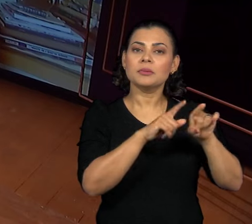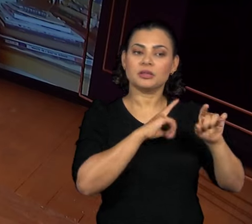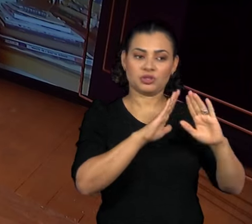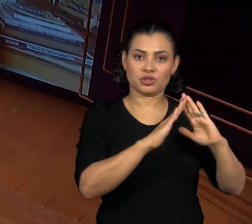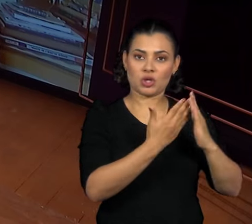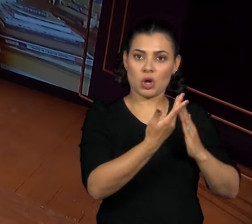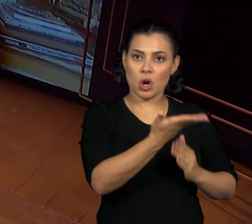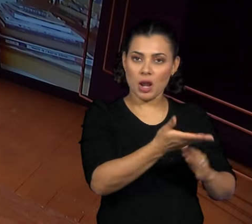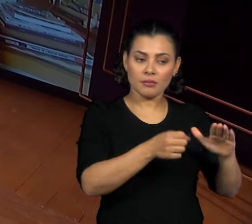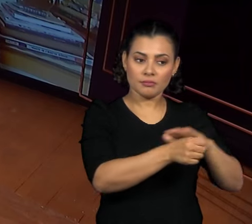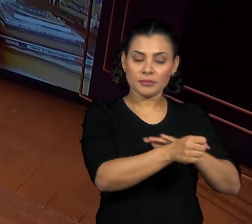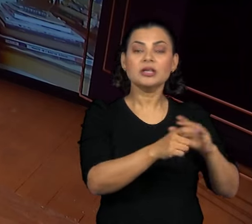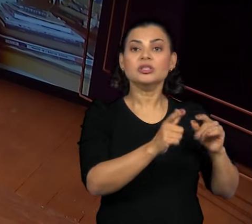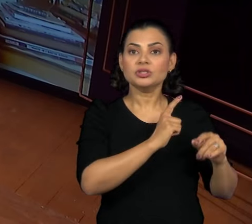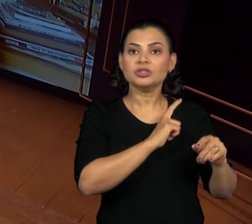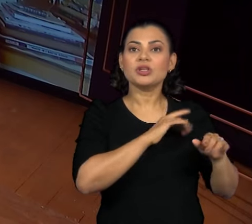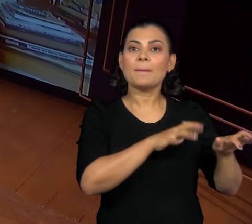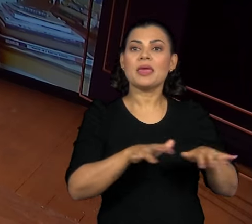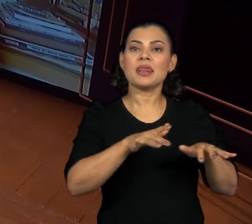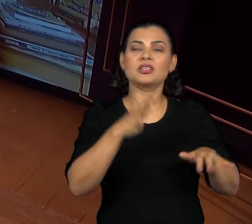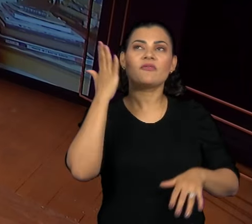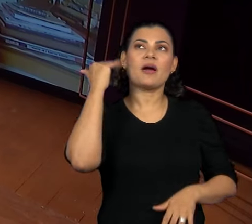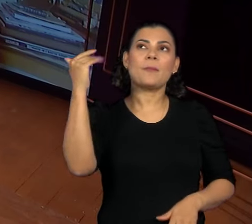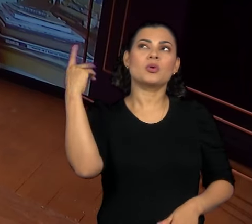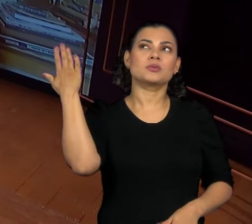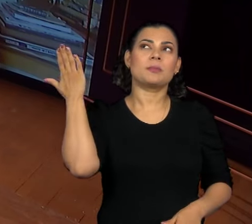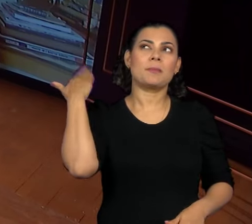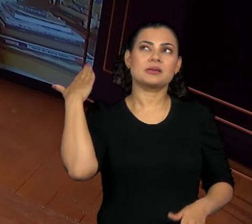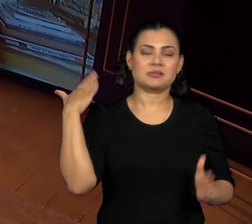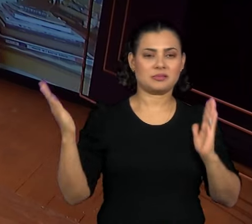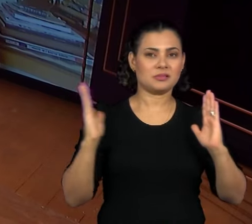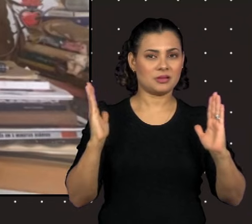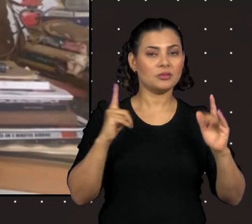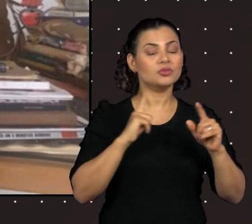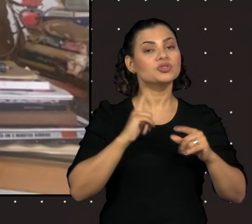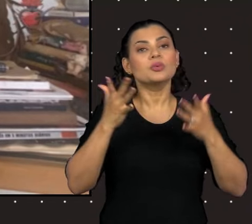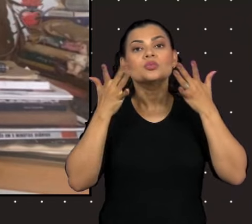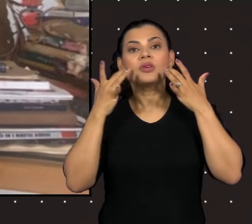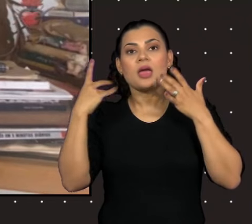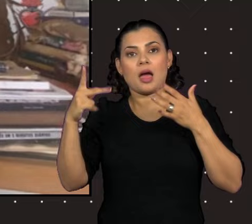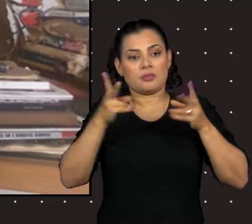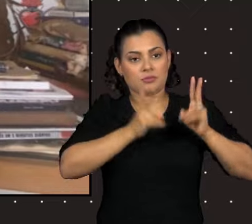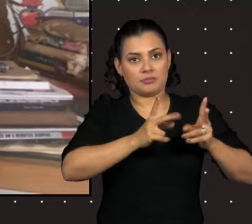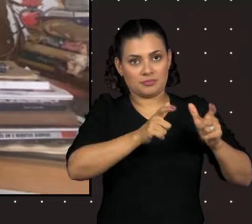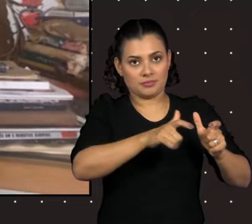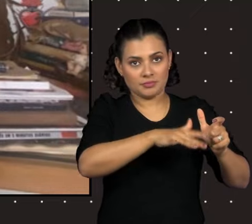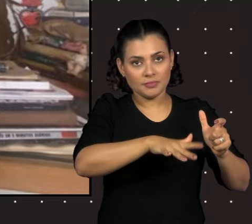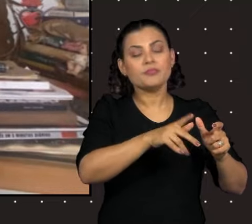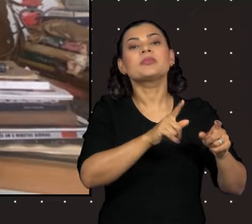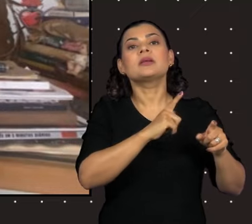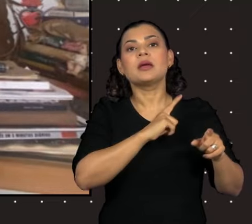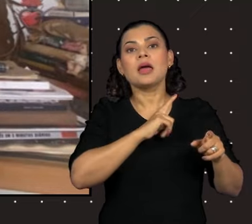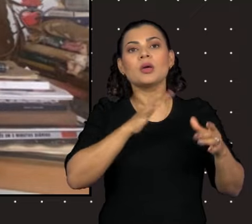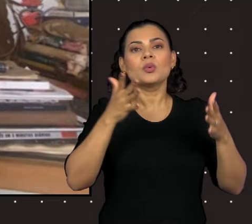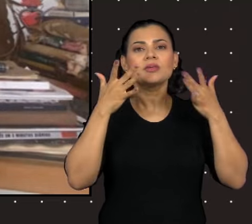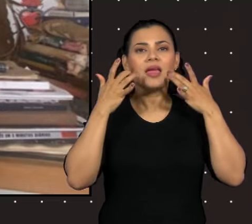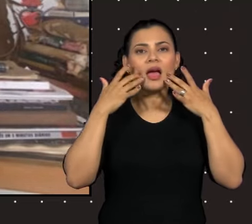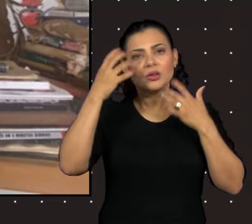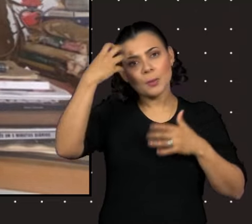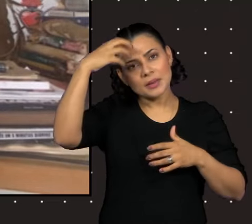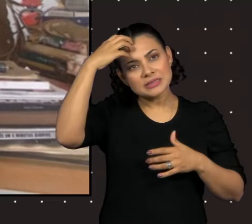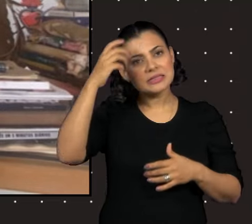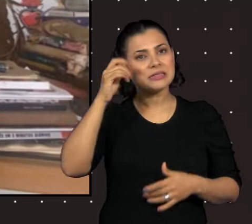do pianista, que era famoso também daquela época, mas tinha o teatro, já tinha um teatro ali da Princesa Isabel, não sei se era o teatro Princesa Isabel que eu via